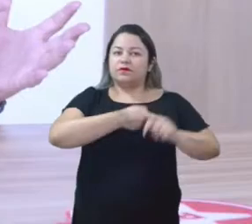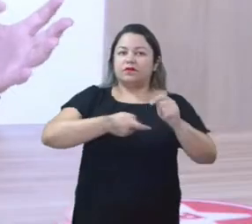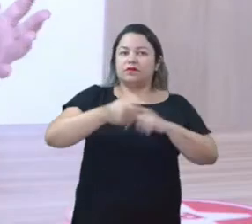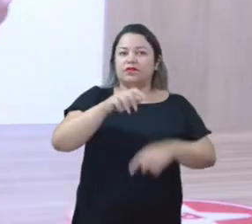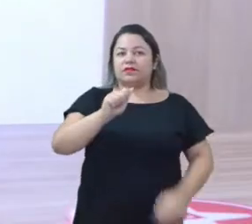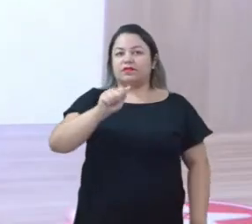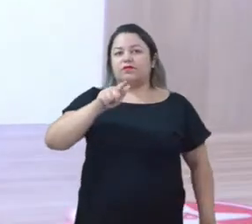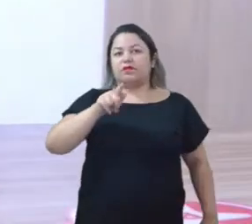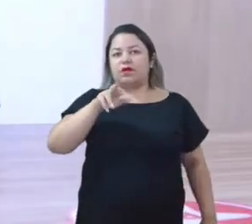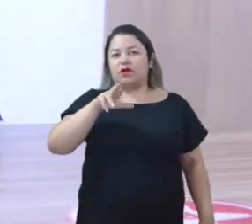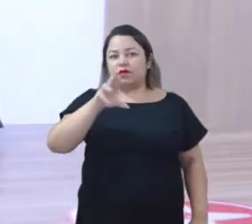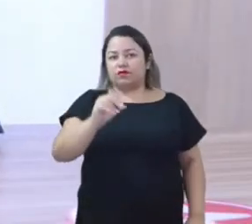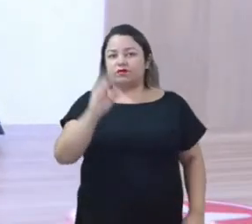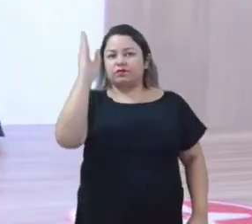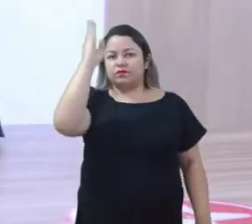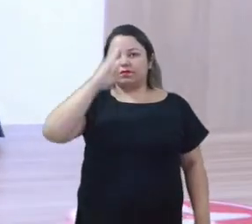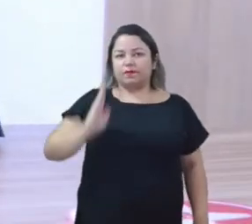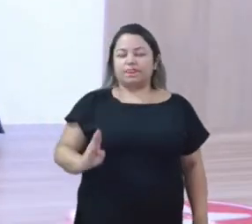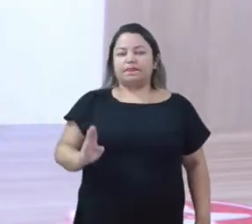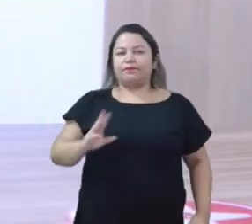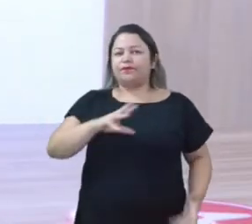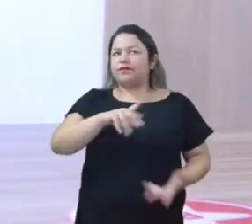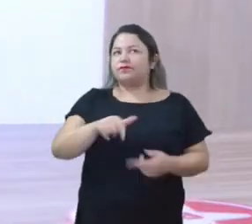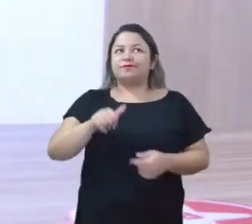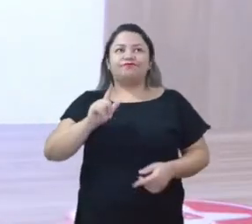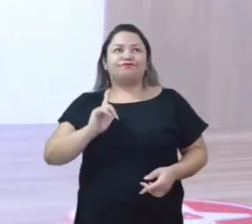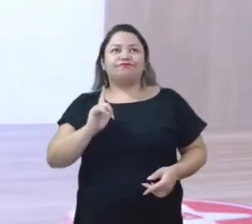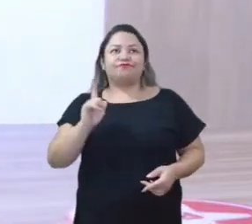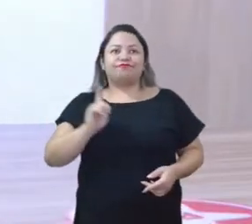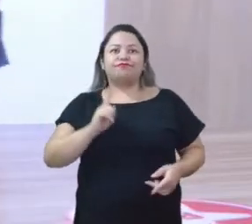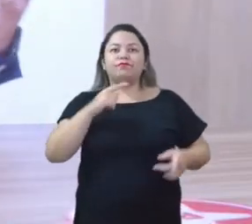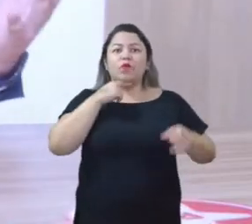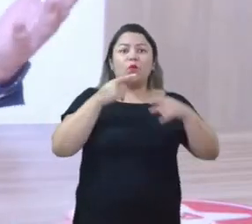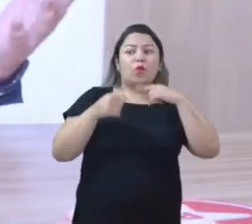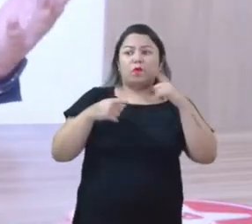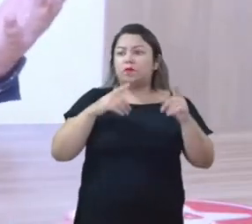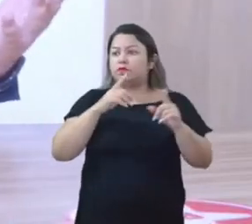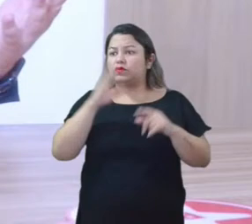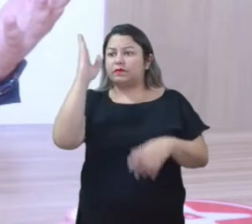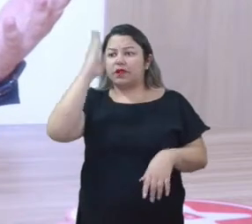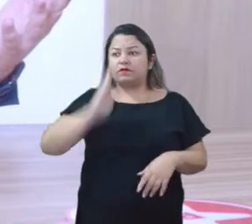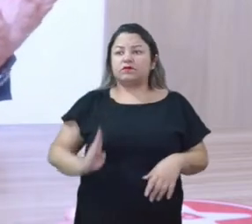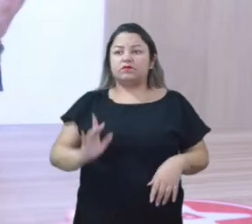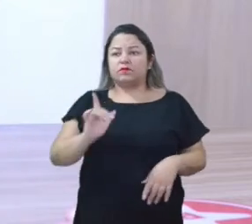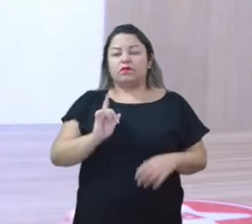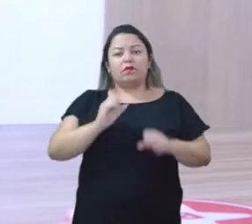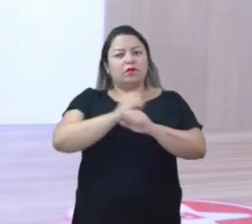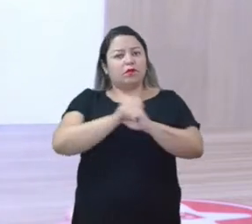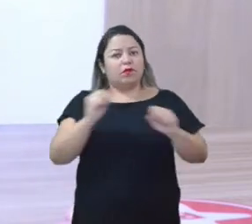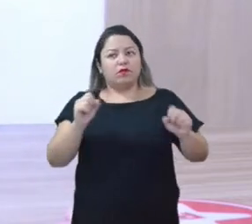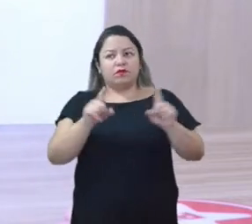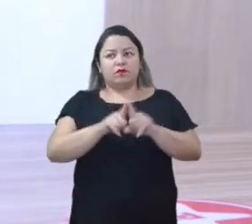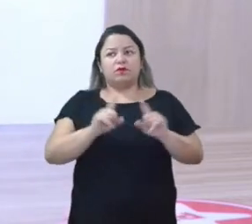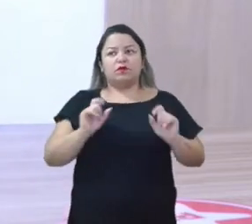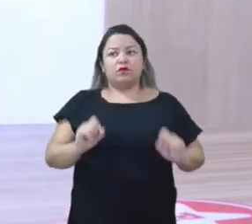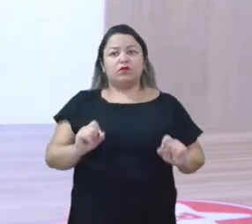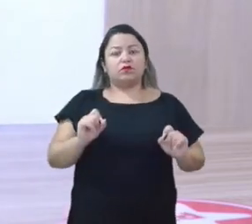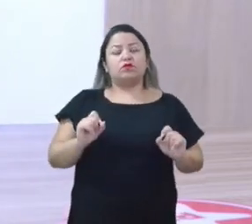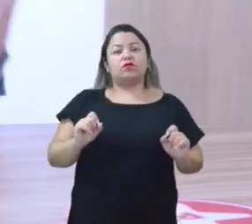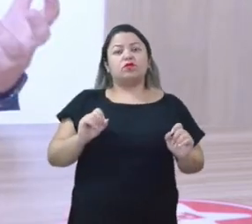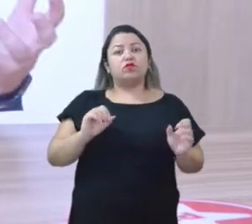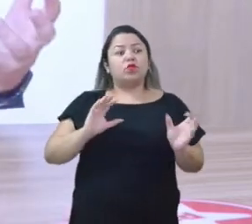agro. O mundo duvidava se o Brasil era possível ter, num país tropical, de clima